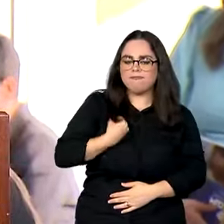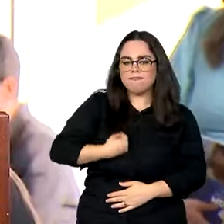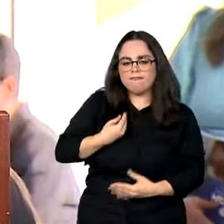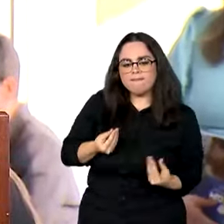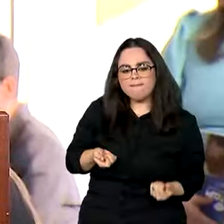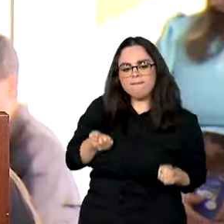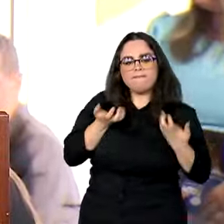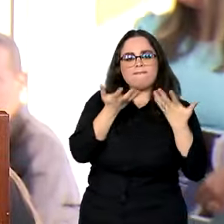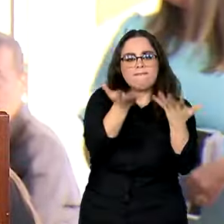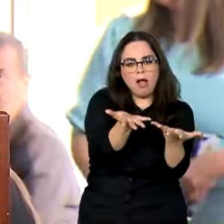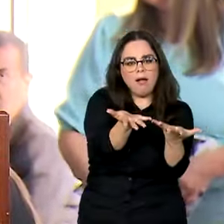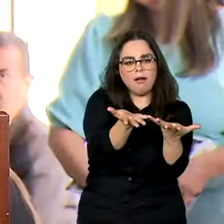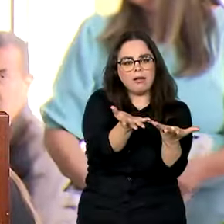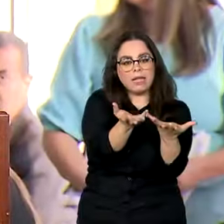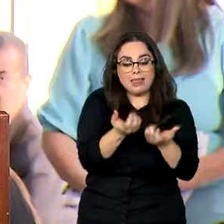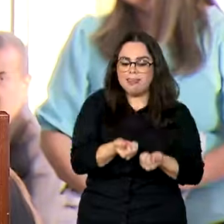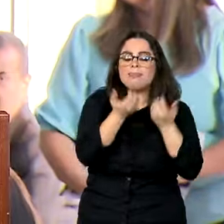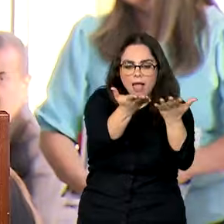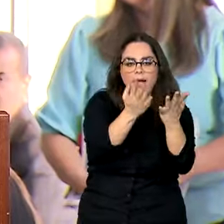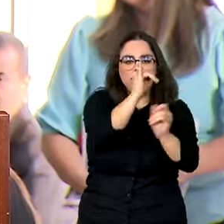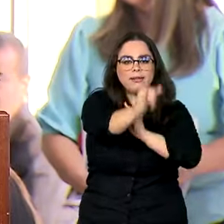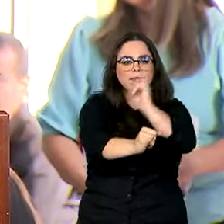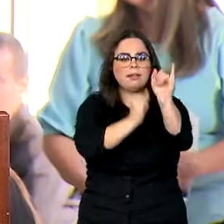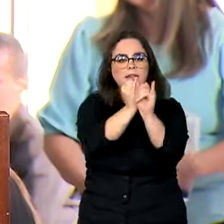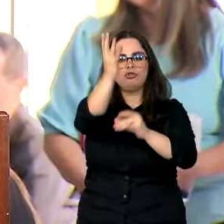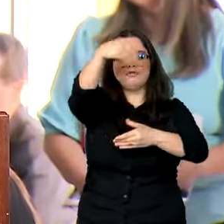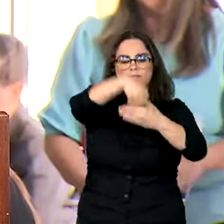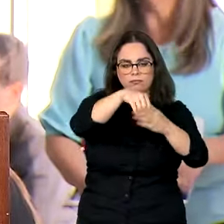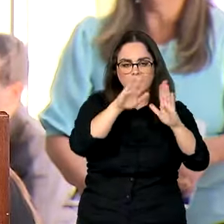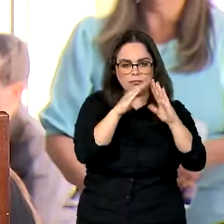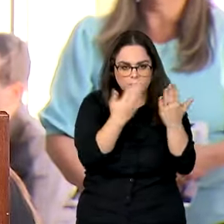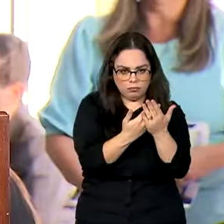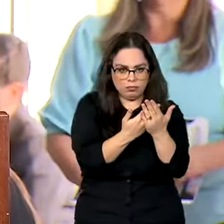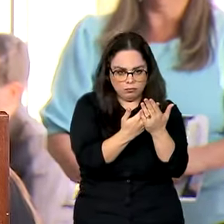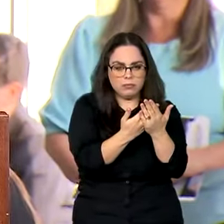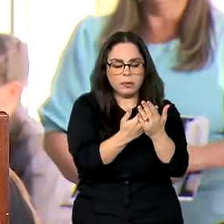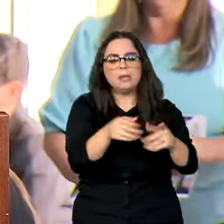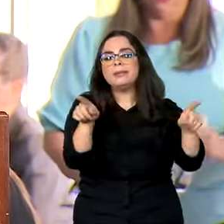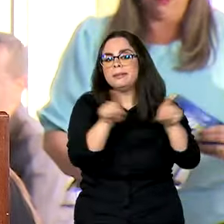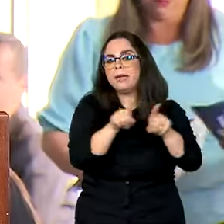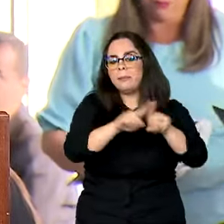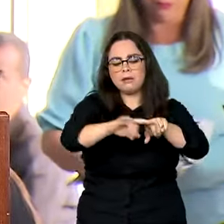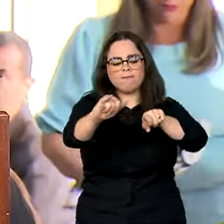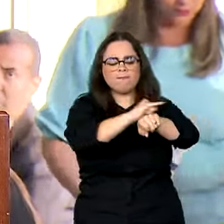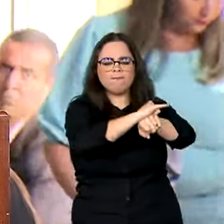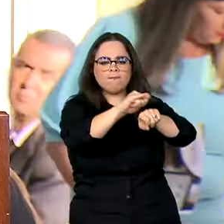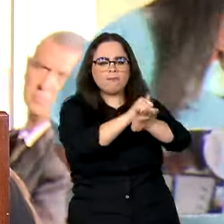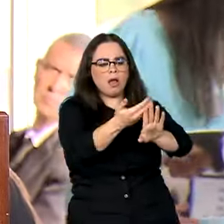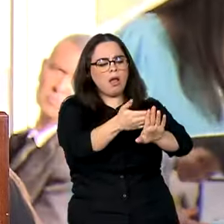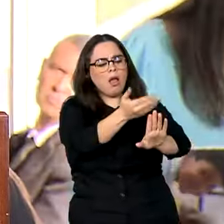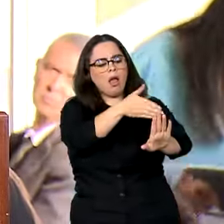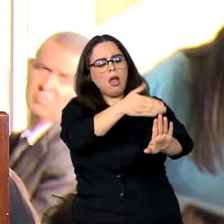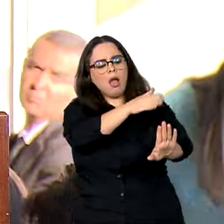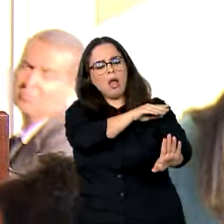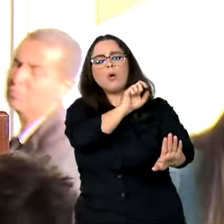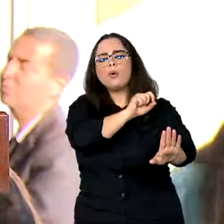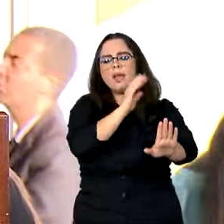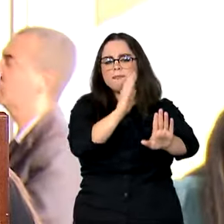levar simplesmente a conectividade para a escola, ela tem uma estratégia que reúne aí